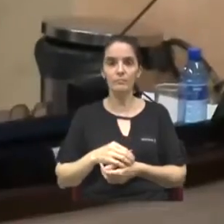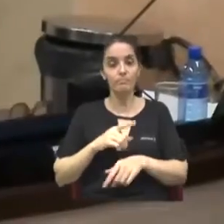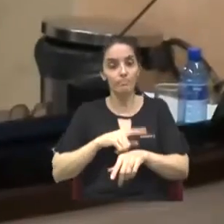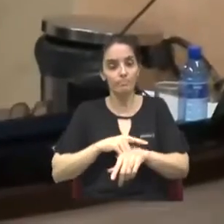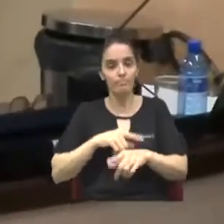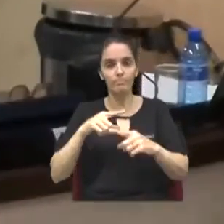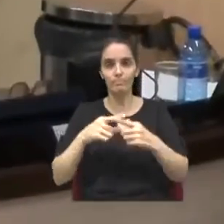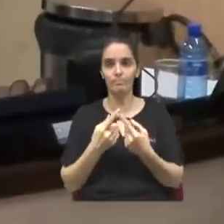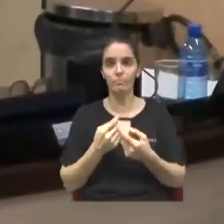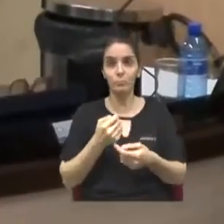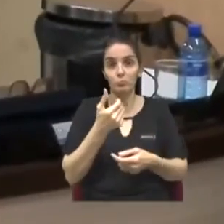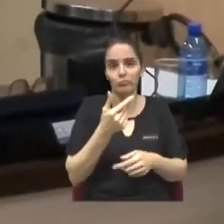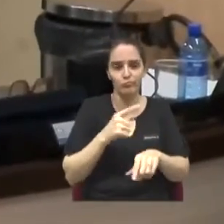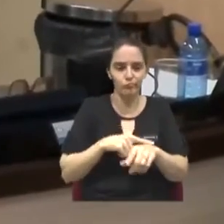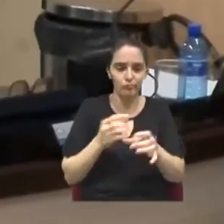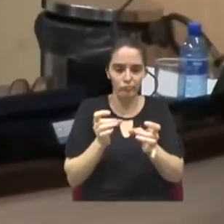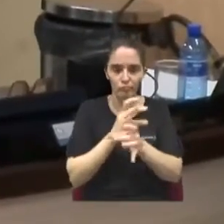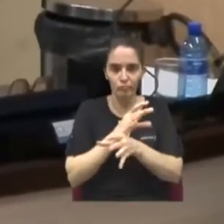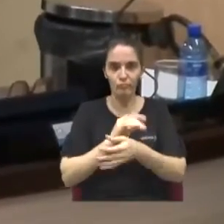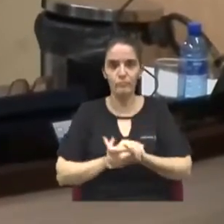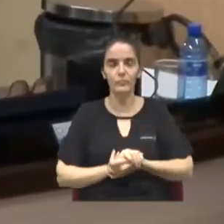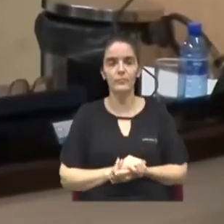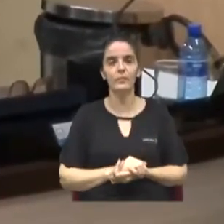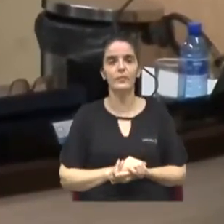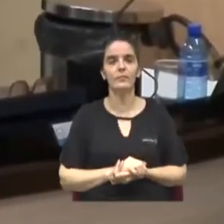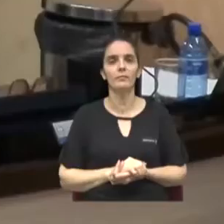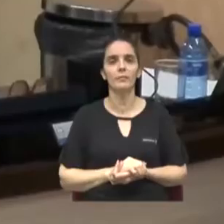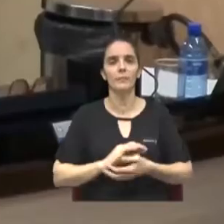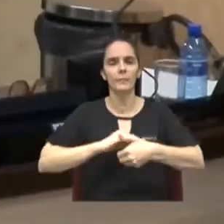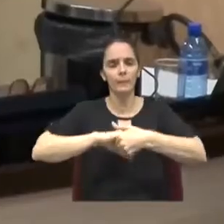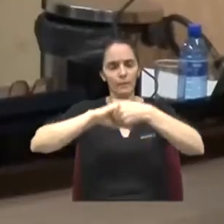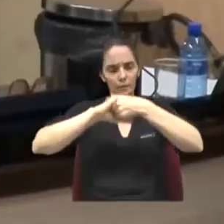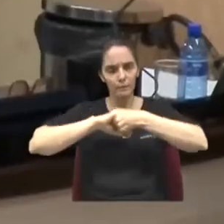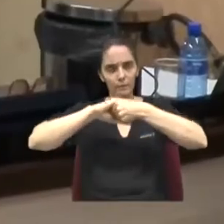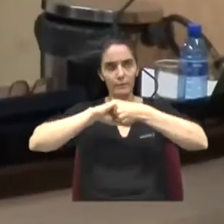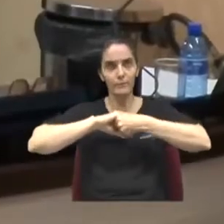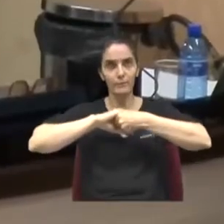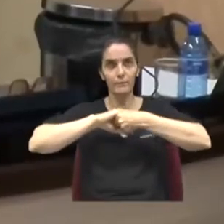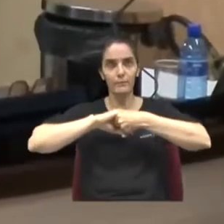estamos quase sem tempo aí. Quero cumprimentar